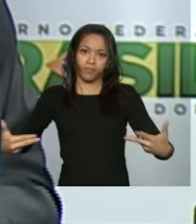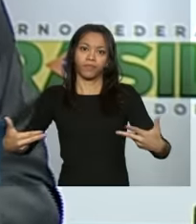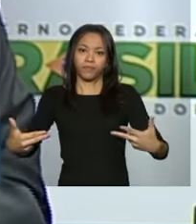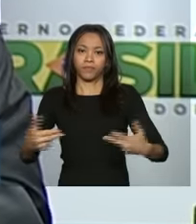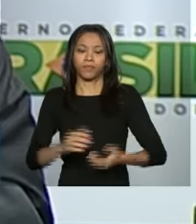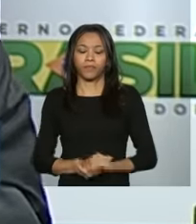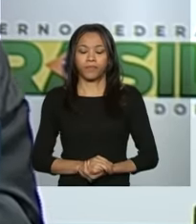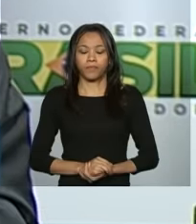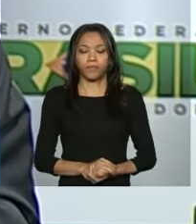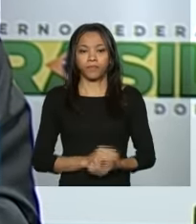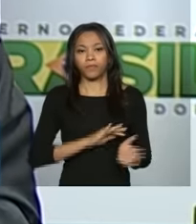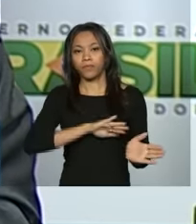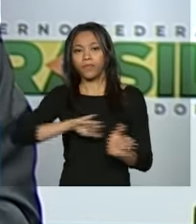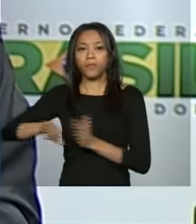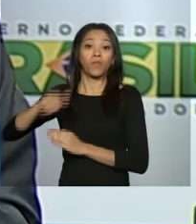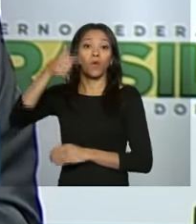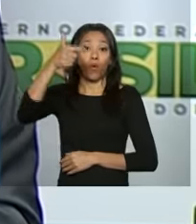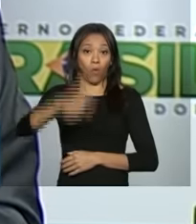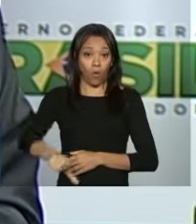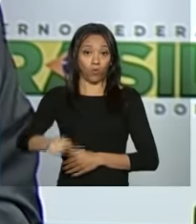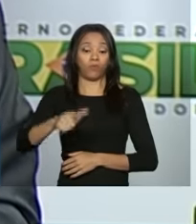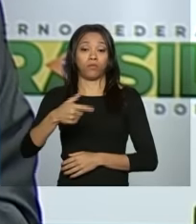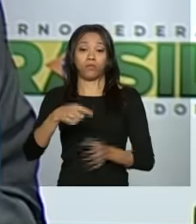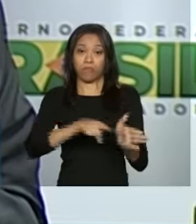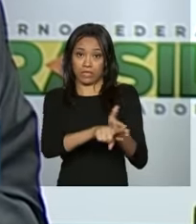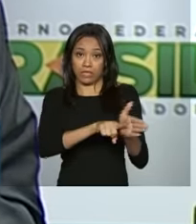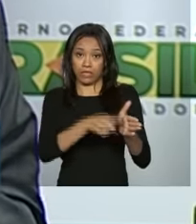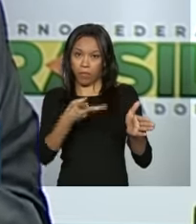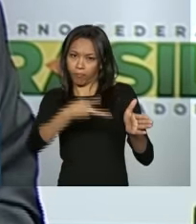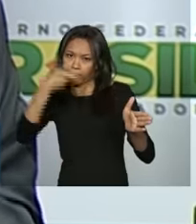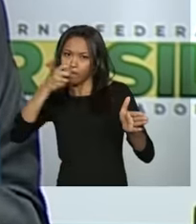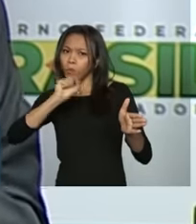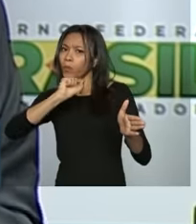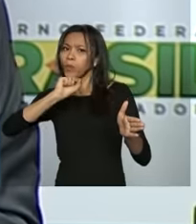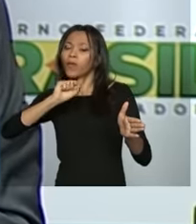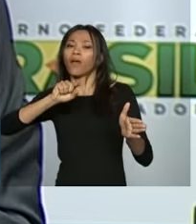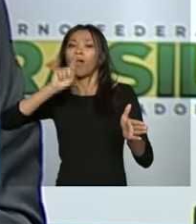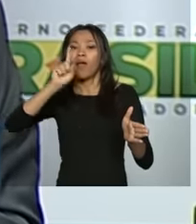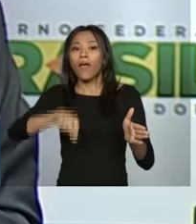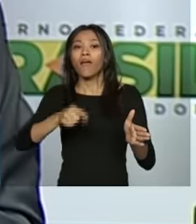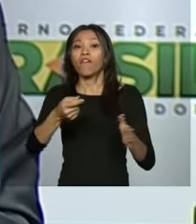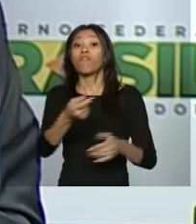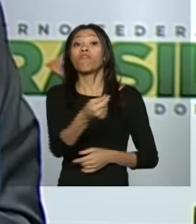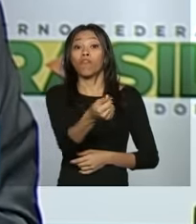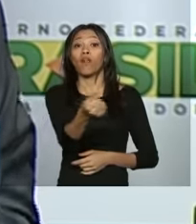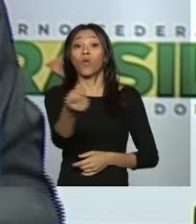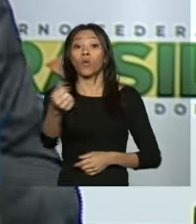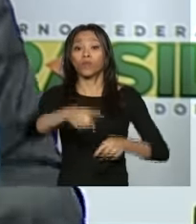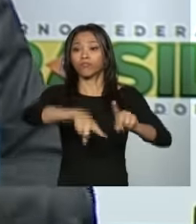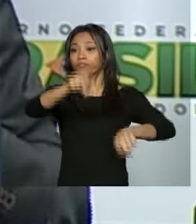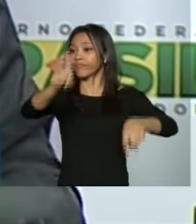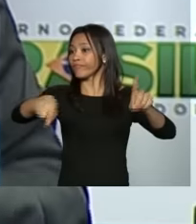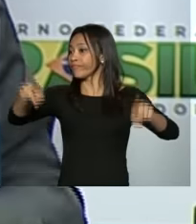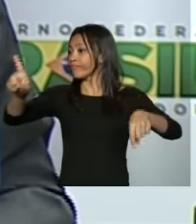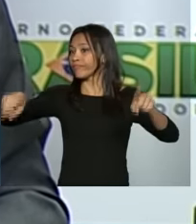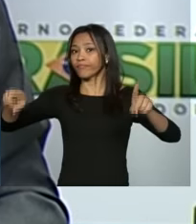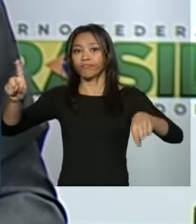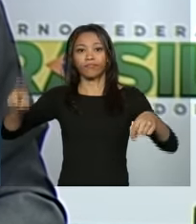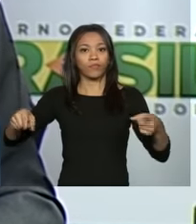uma outra um outro diagnóstico que nós chegamos diz respeito à grande variação de preços é